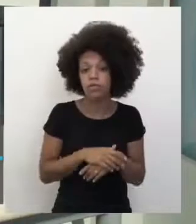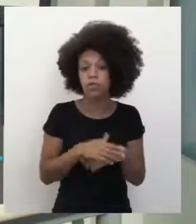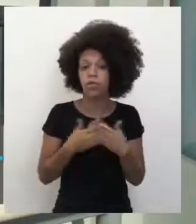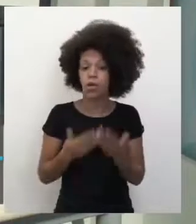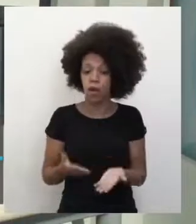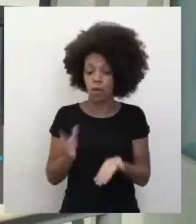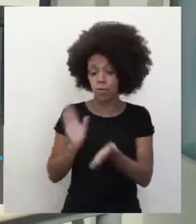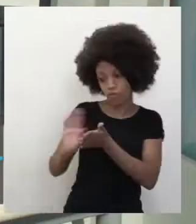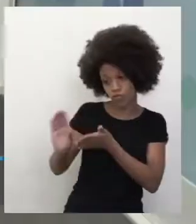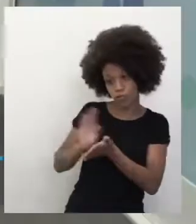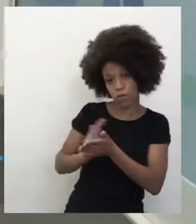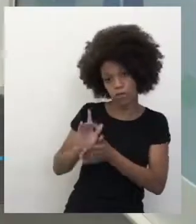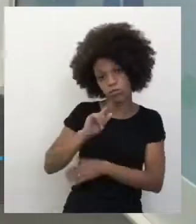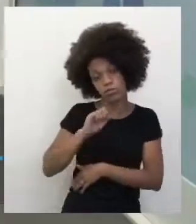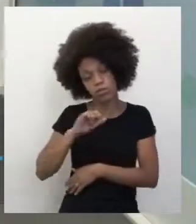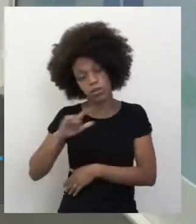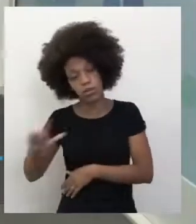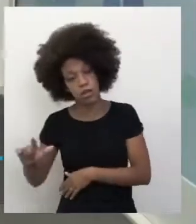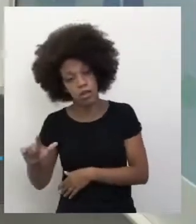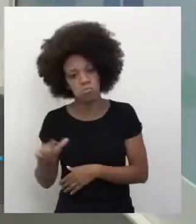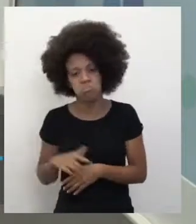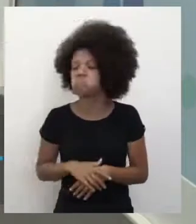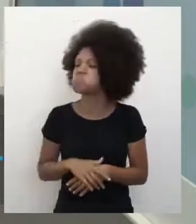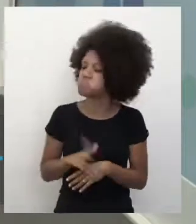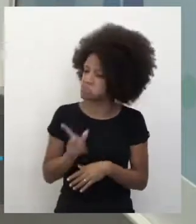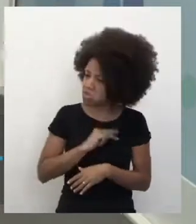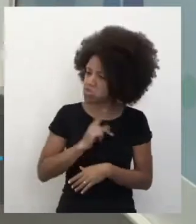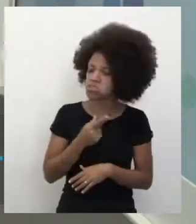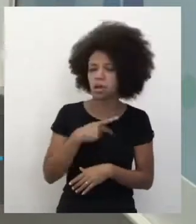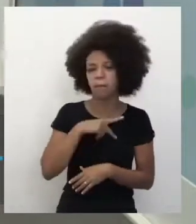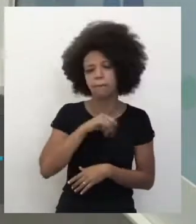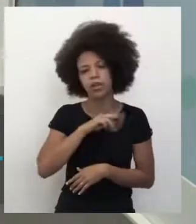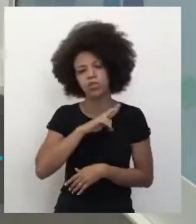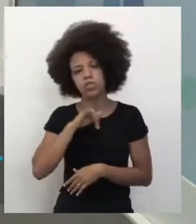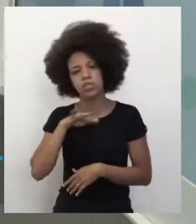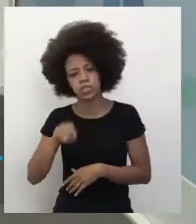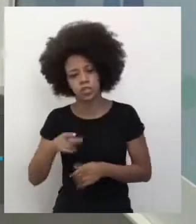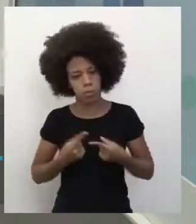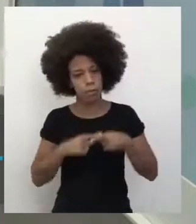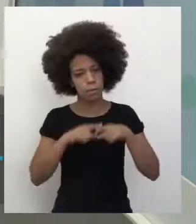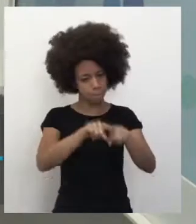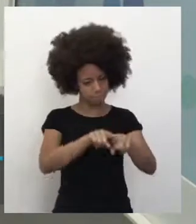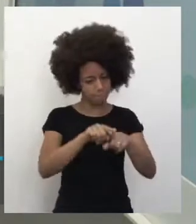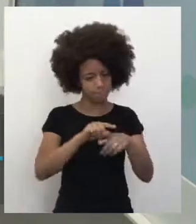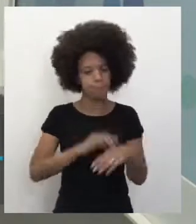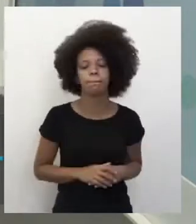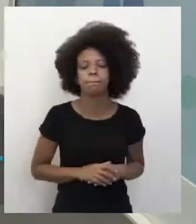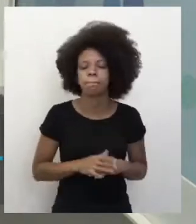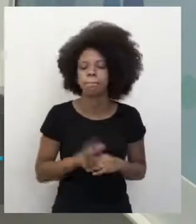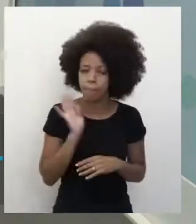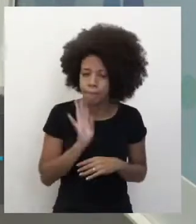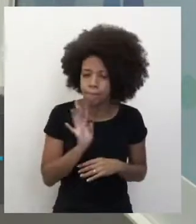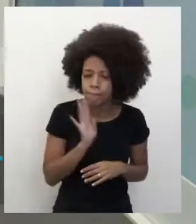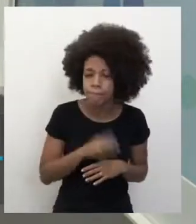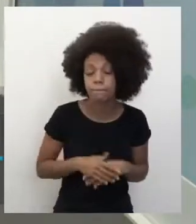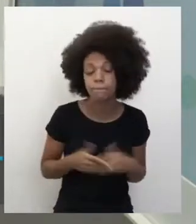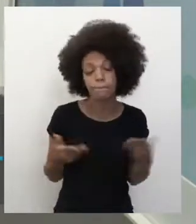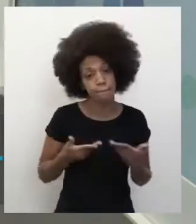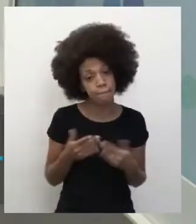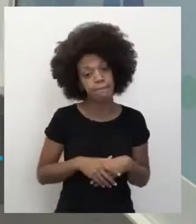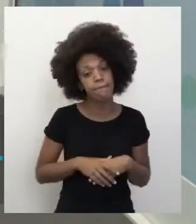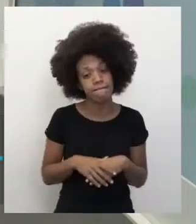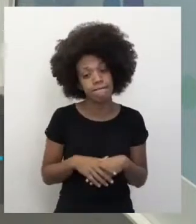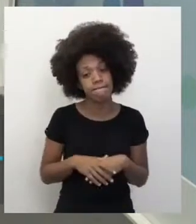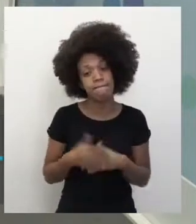mecenato do Guel. Olha só, então ele era um patrocinador, né? Praticamente, né? Nos dias de hoje seria isso, né? Boa, bem lembrado. Hoje é um patrocinador. Na